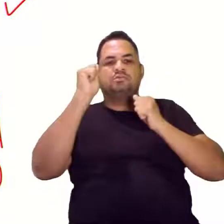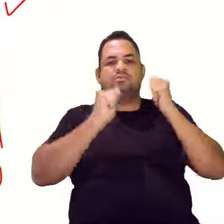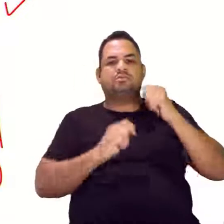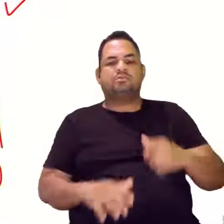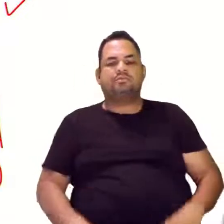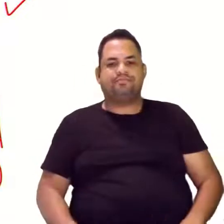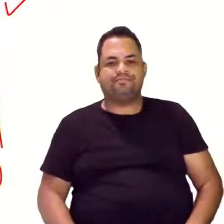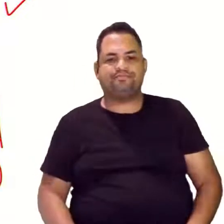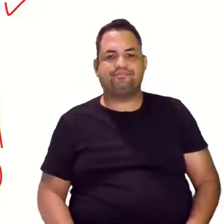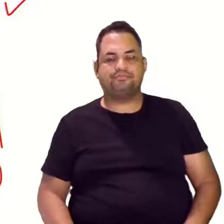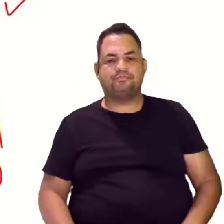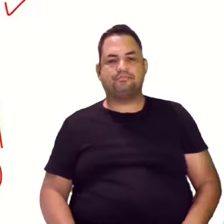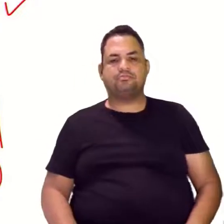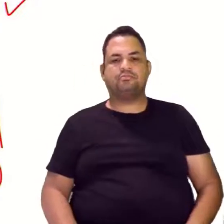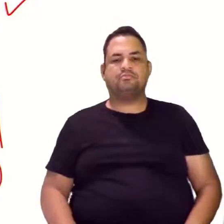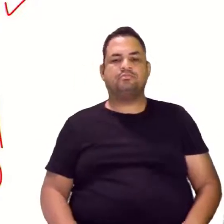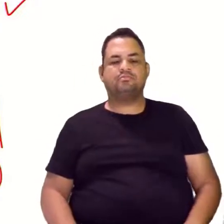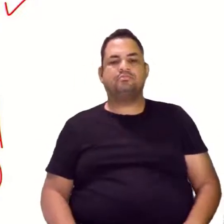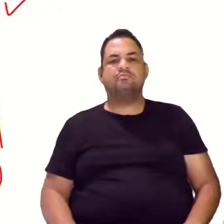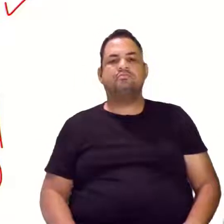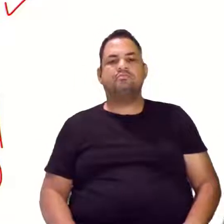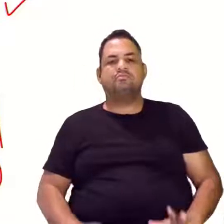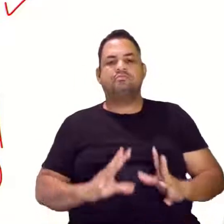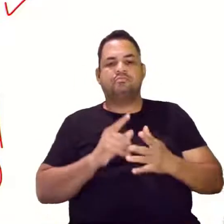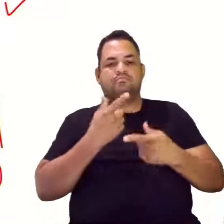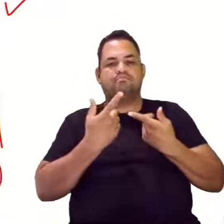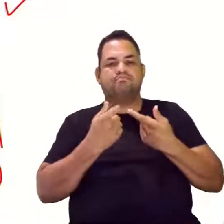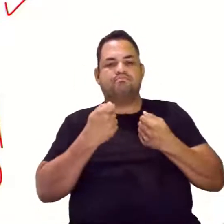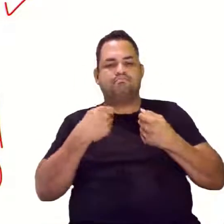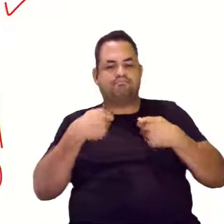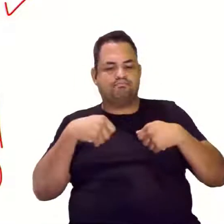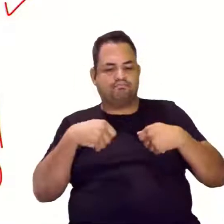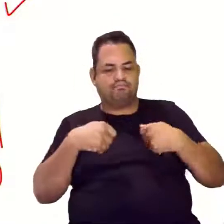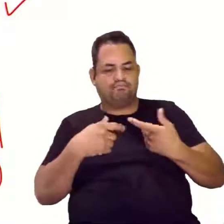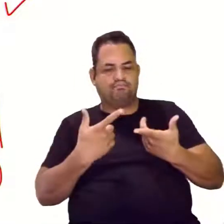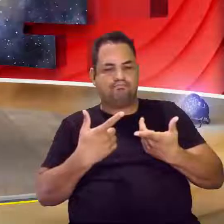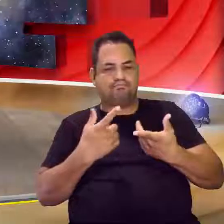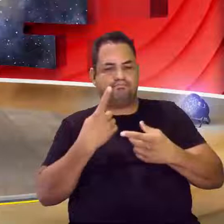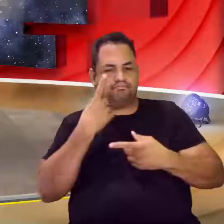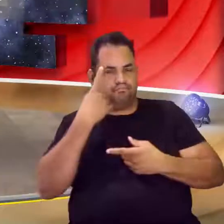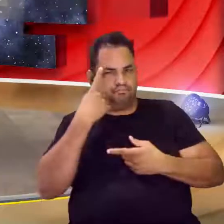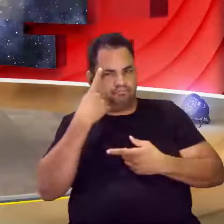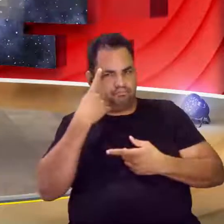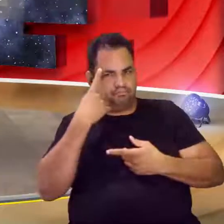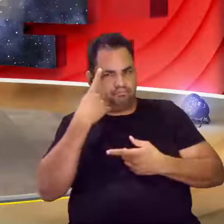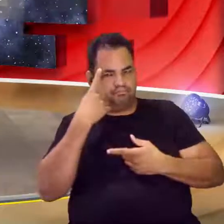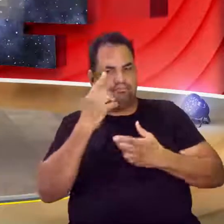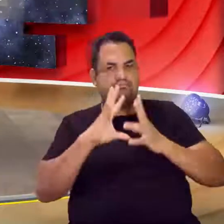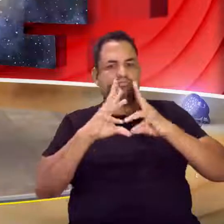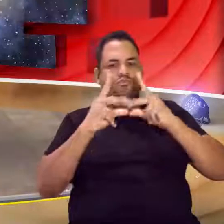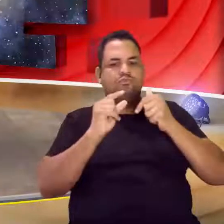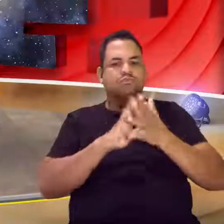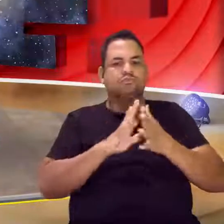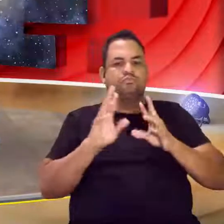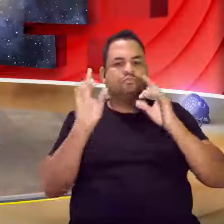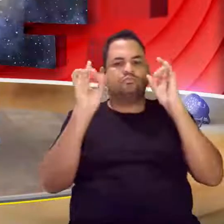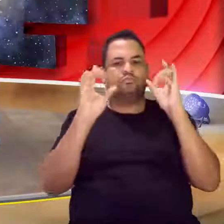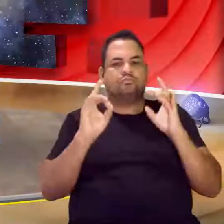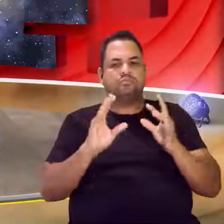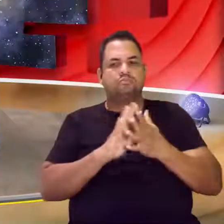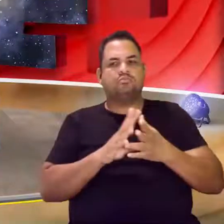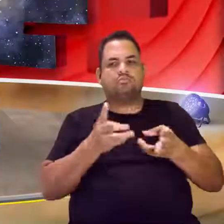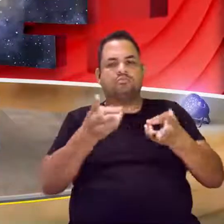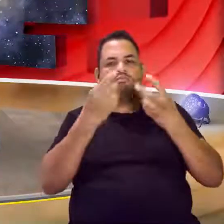E aí, quando fala nisso, você tem que pensar em todos os detalhes. Você viu que ele elaborou uma tabela e você percebeu que nas